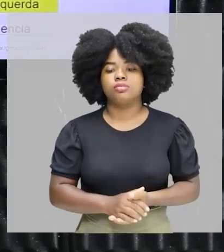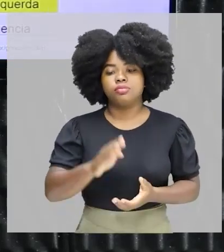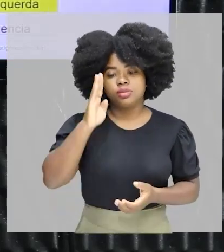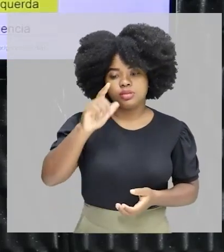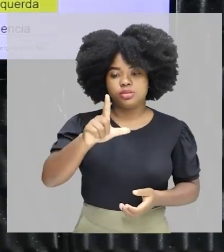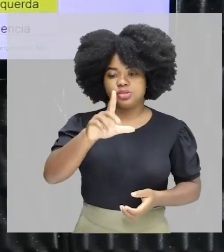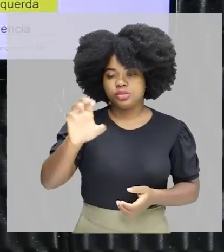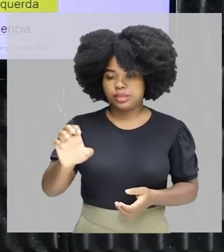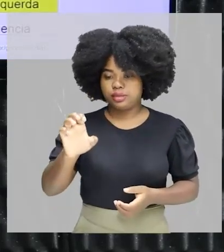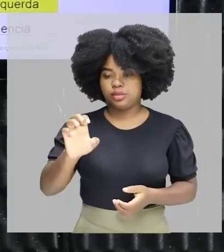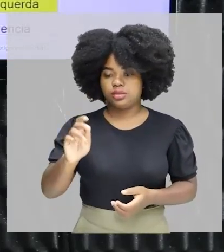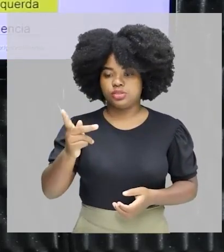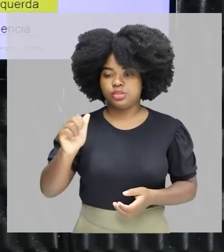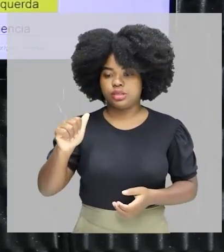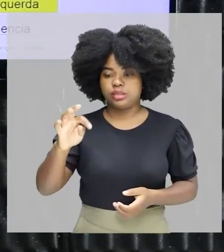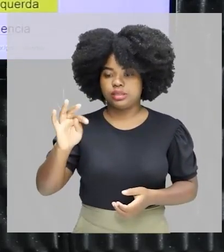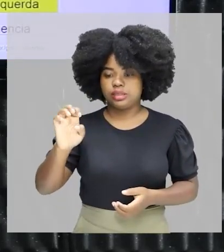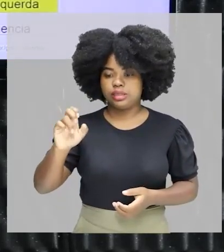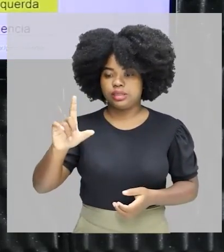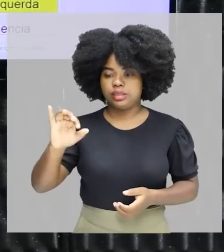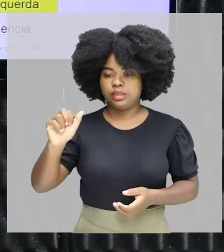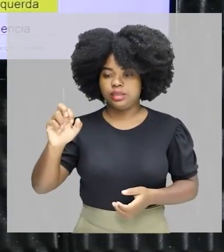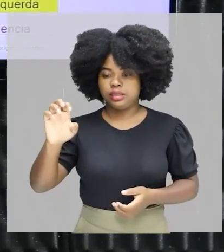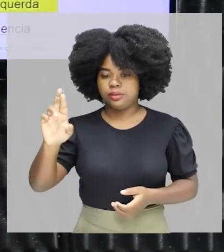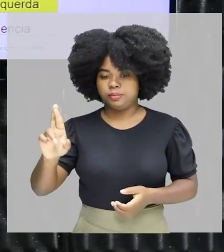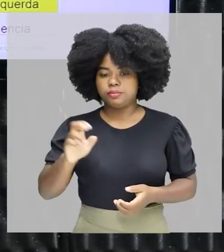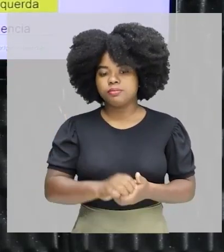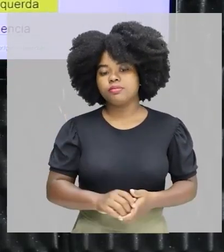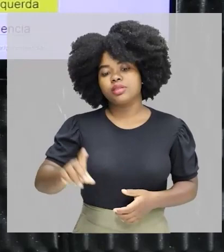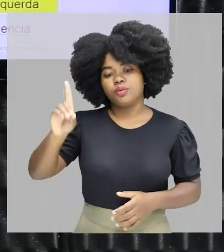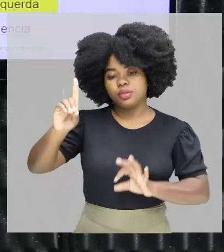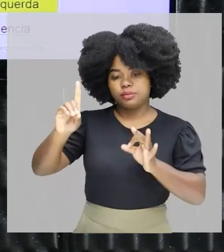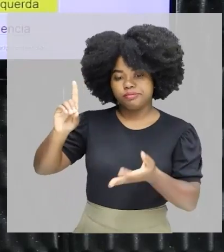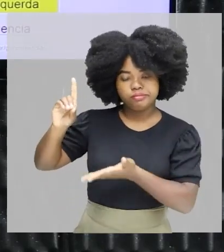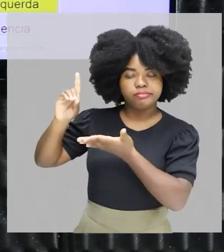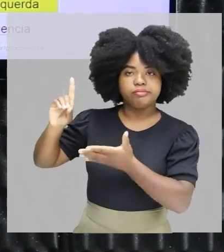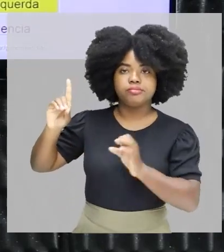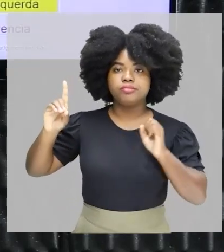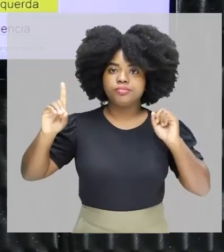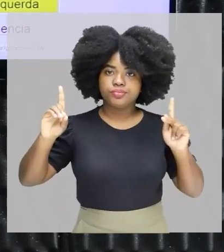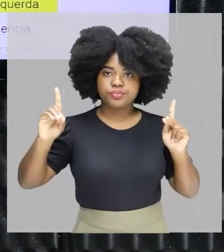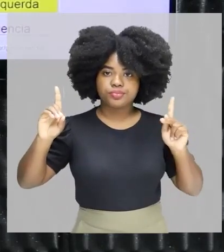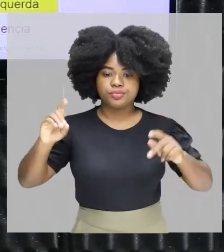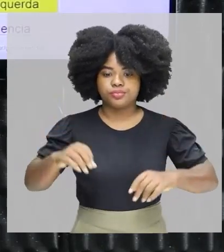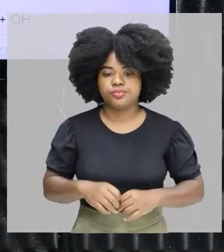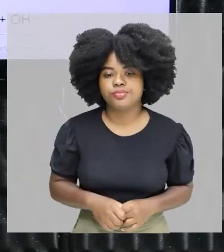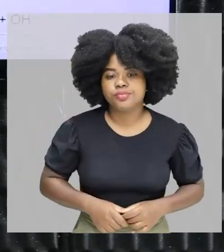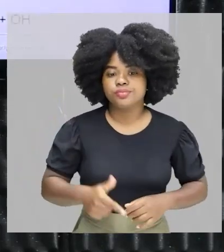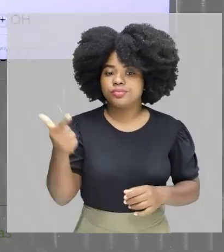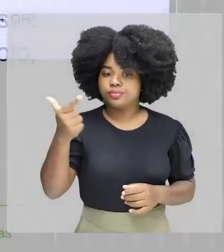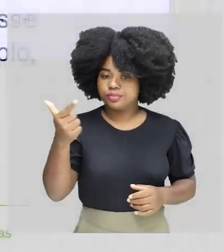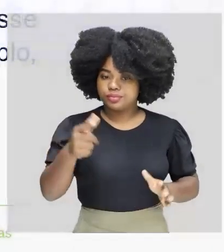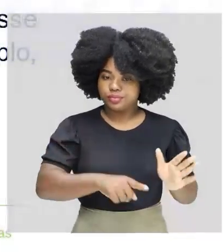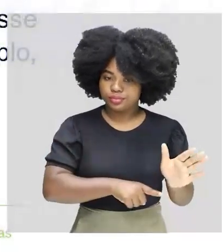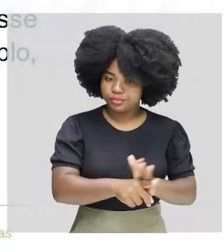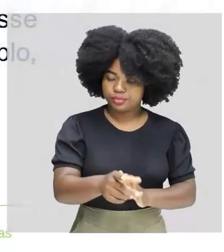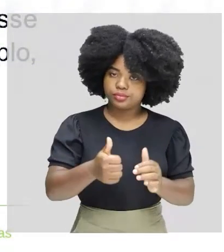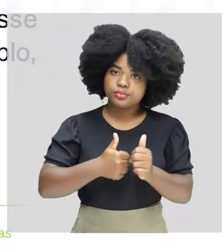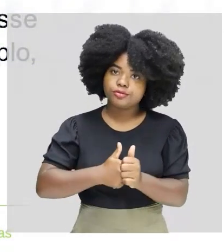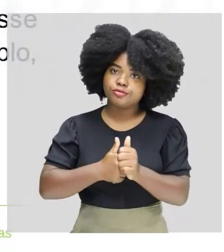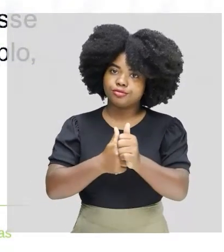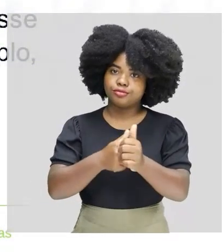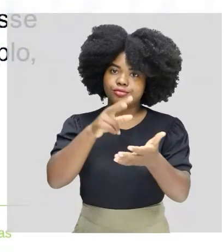Le Chatelier. Tudo bem, turminha? Alternativa letra D. Show de bola? Então, próxima